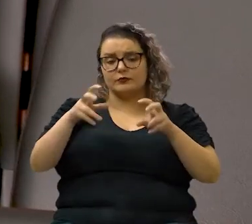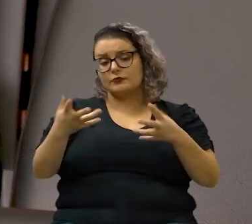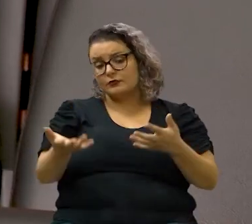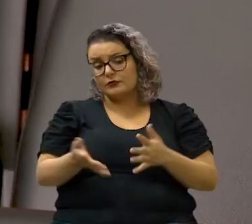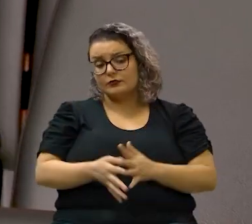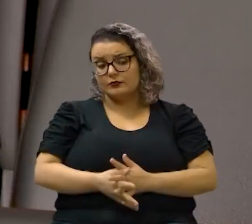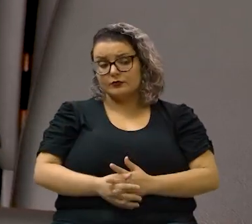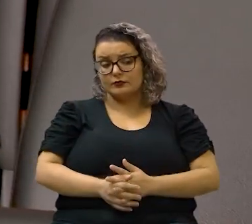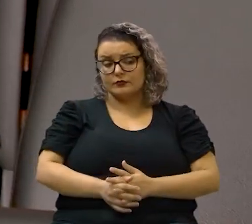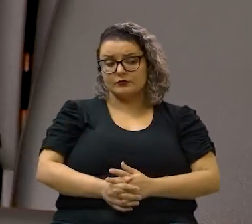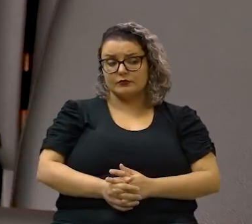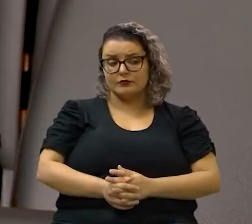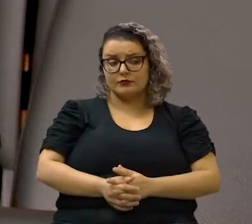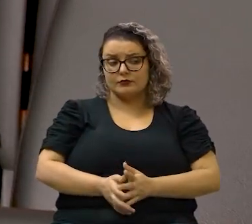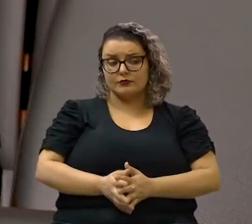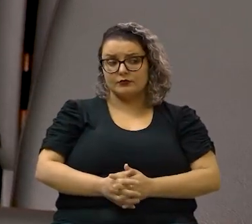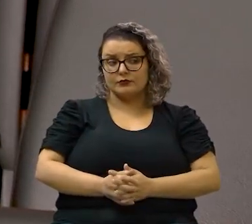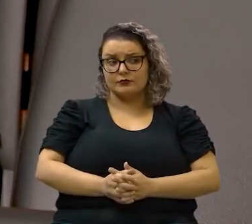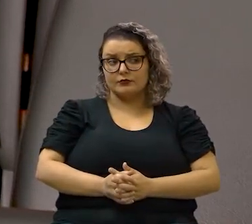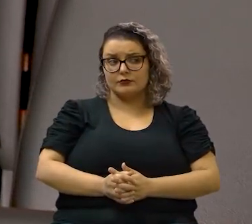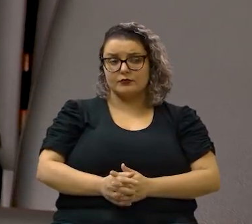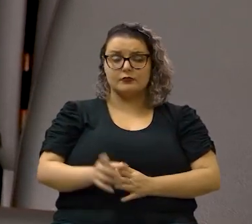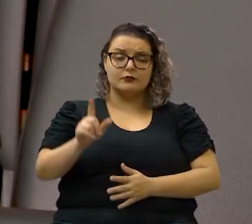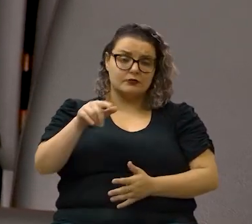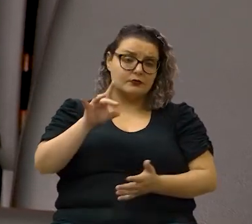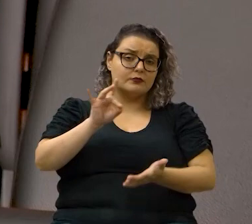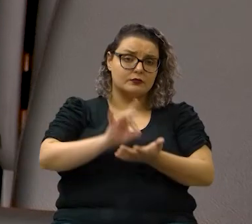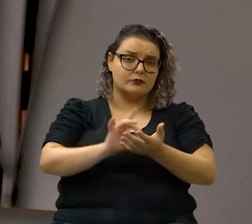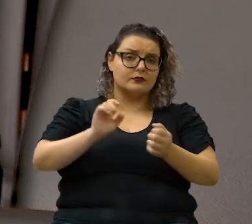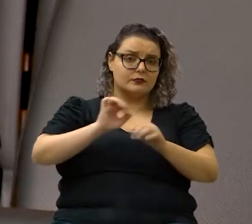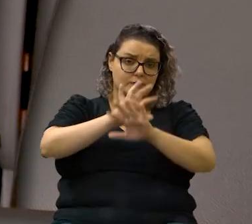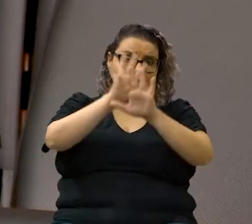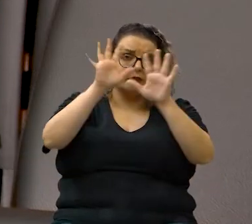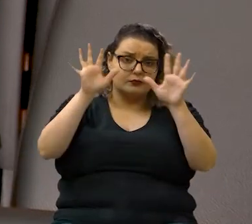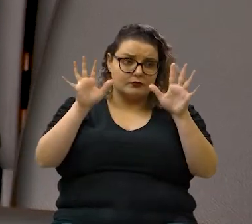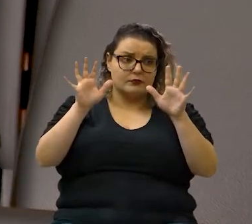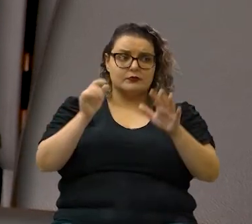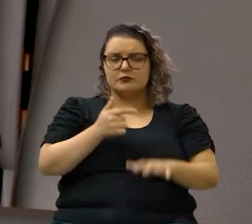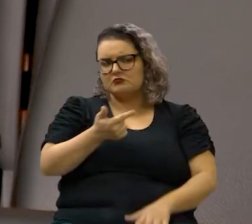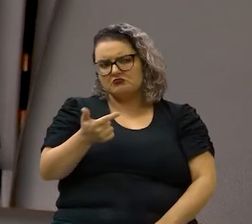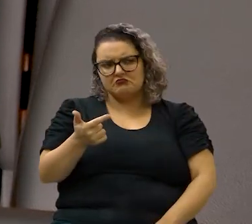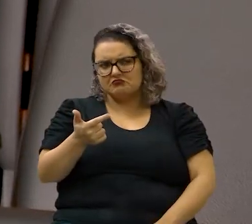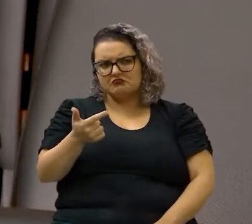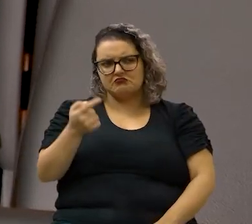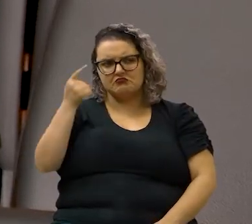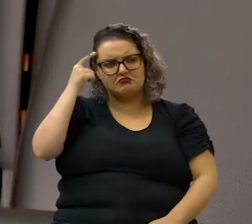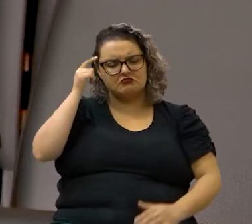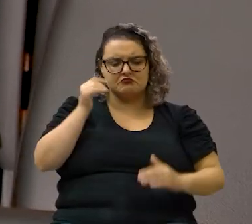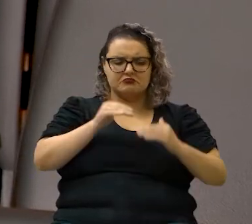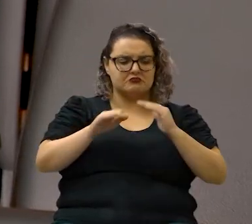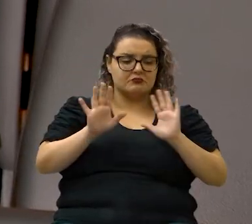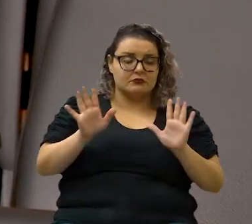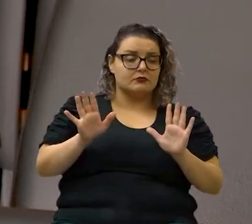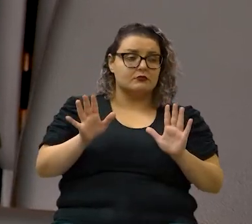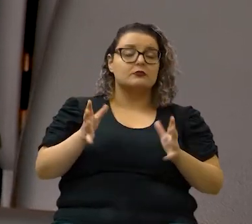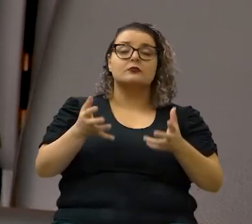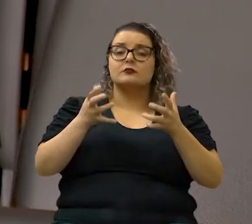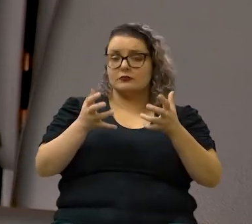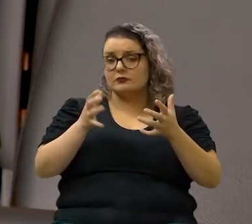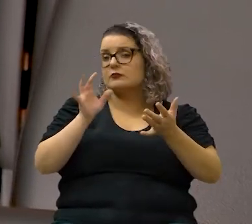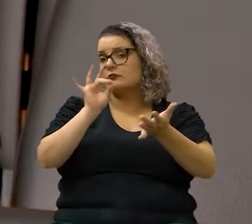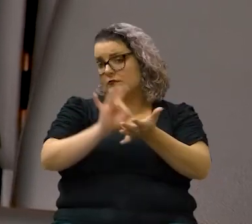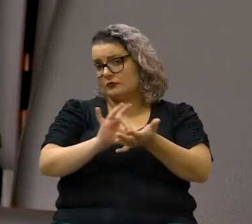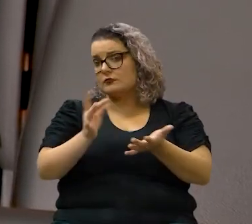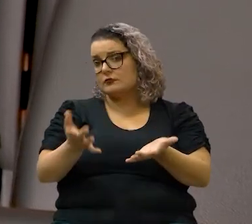tema e se isso realmente ficar muito claro e sem nenhum tipo de discordância, tudo, nós